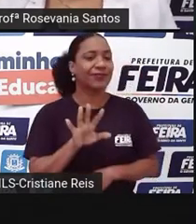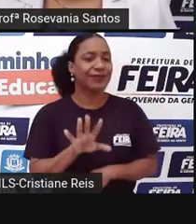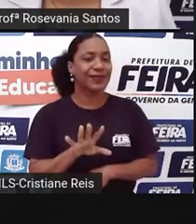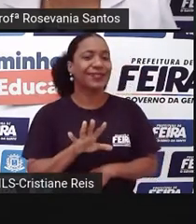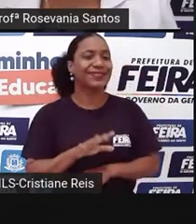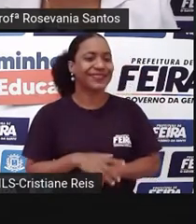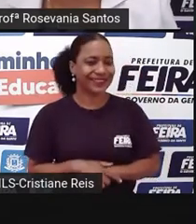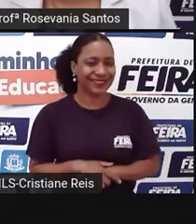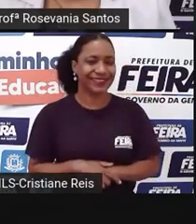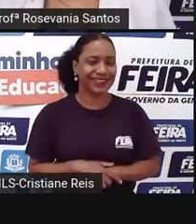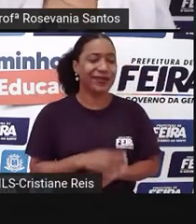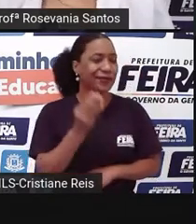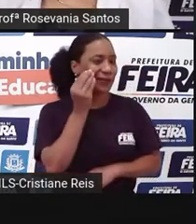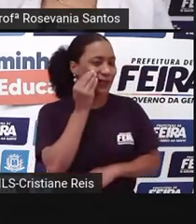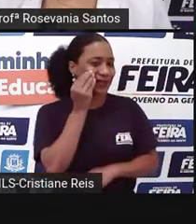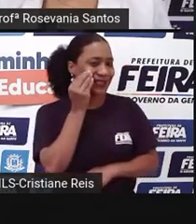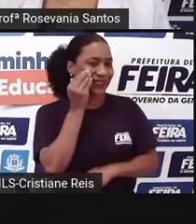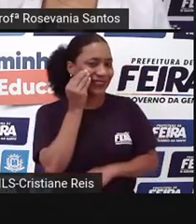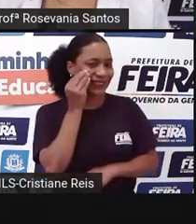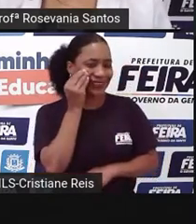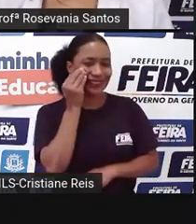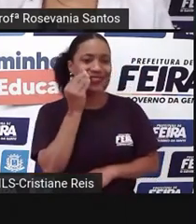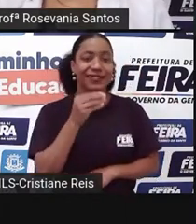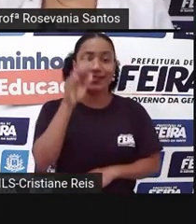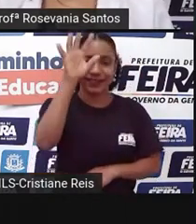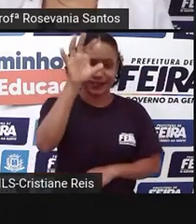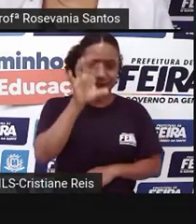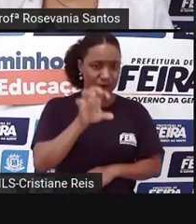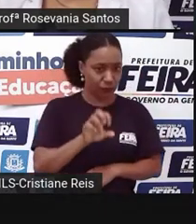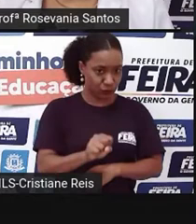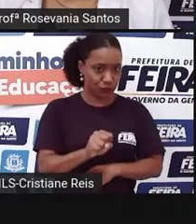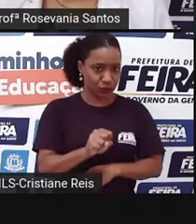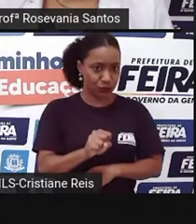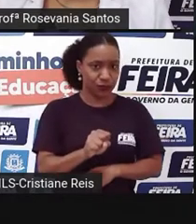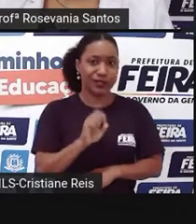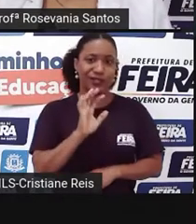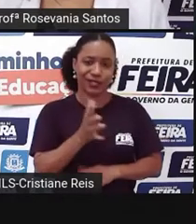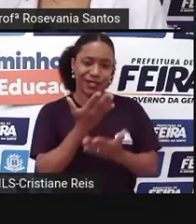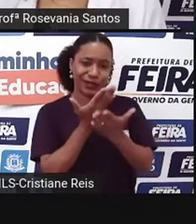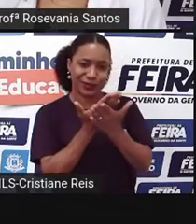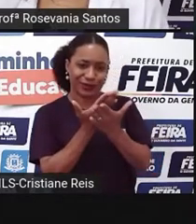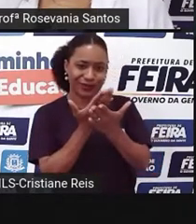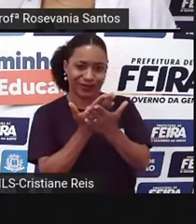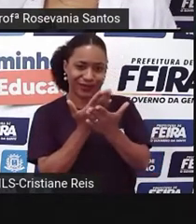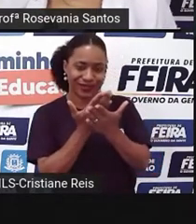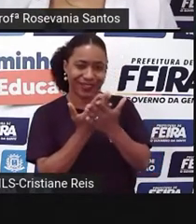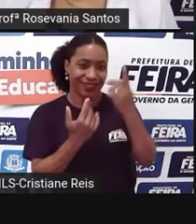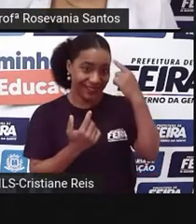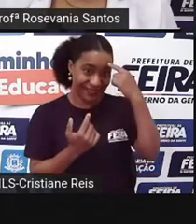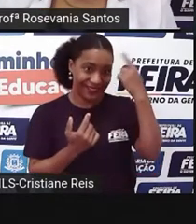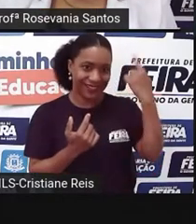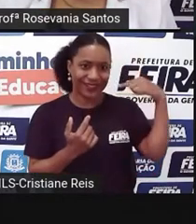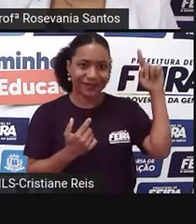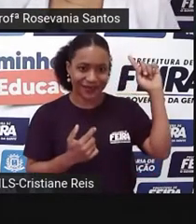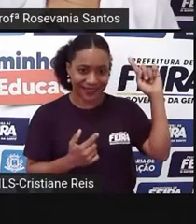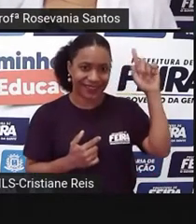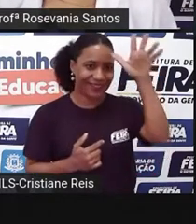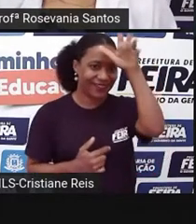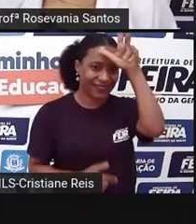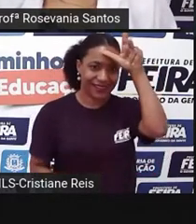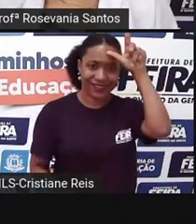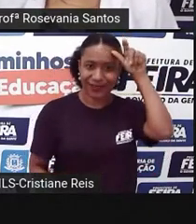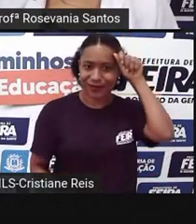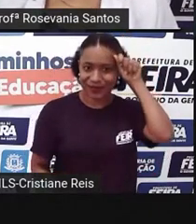assim, bora apresentar essa região, né? Como eu falei para vocês, nós já estudamos essa, que é a região, né, a Amazônia.